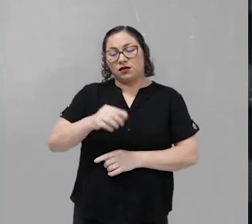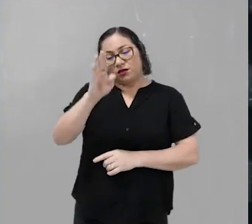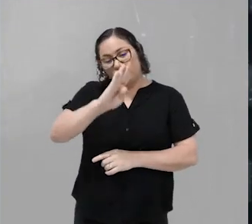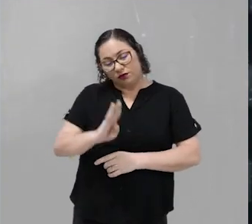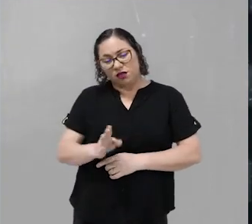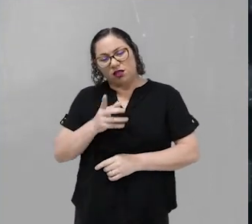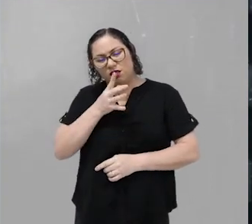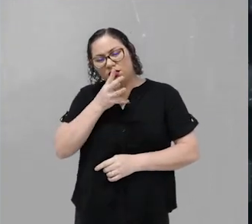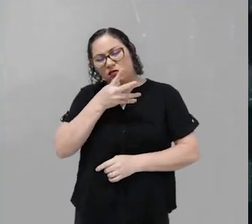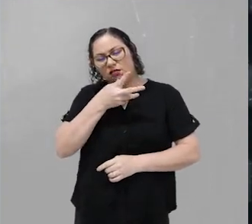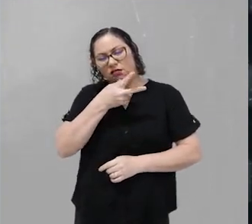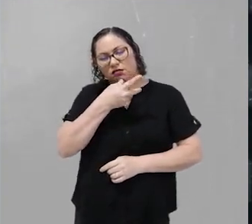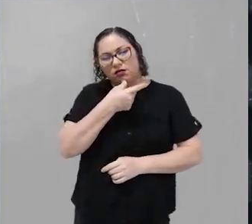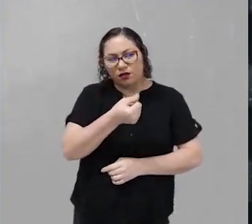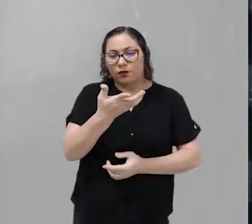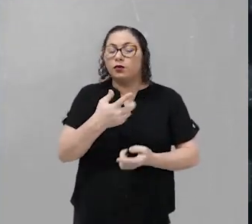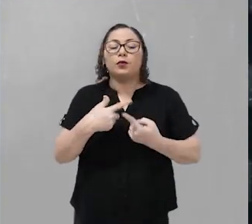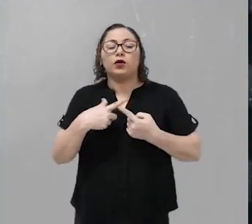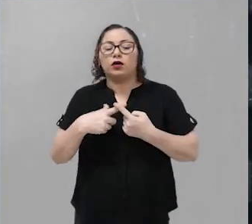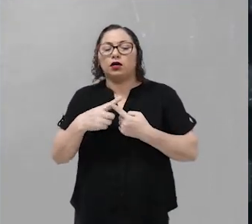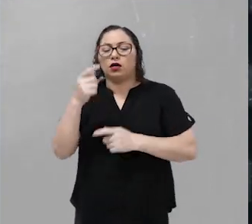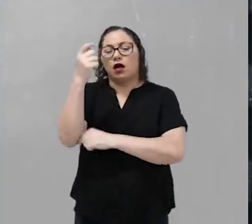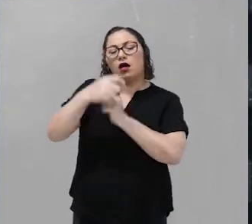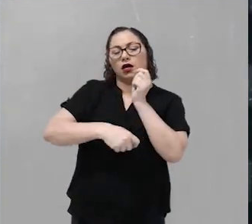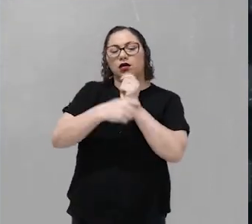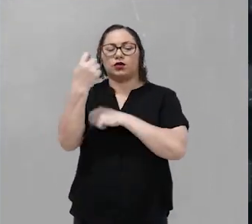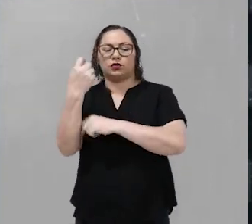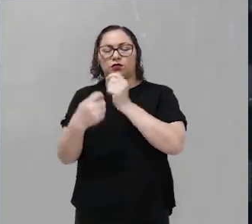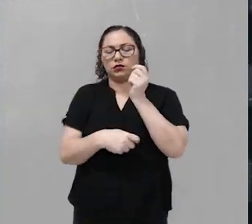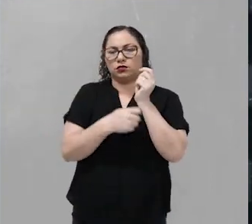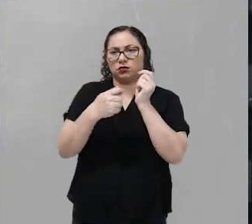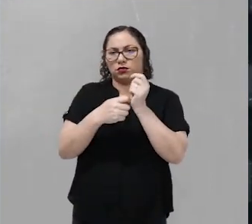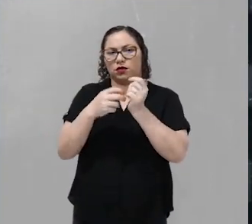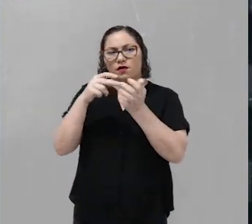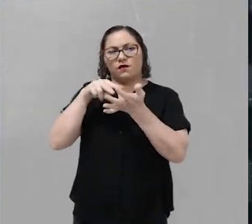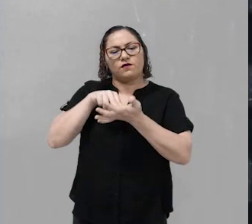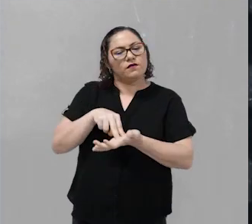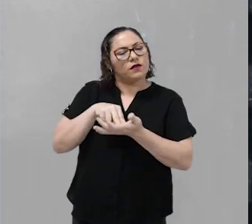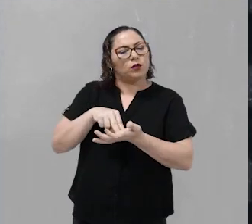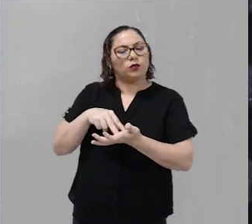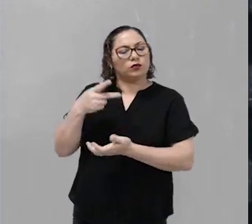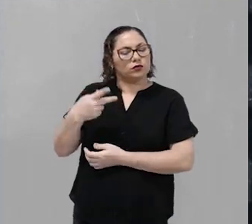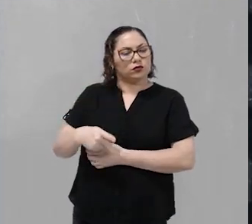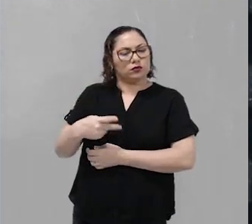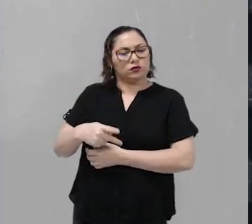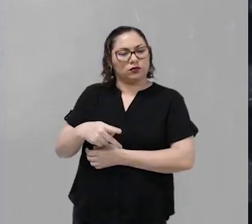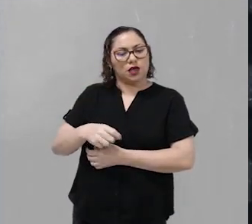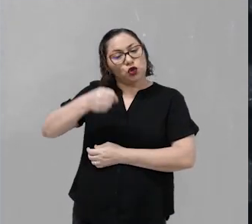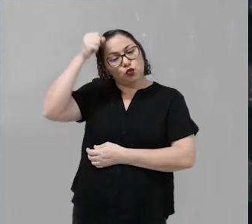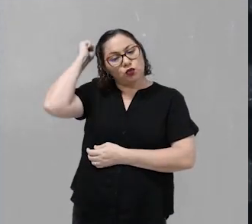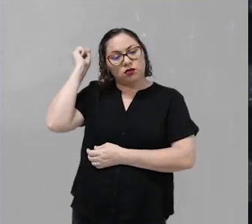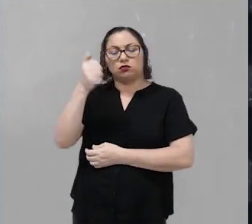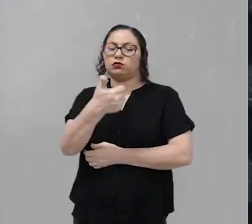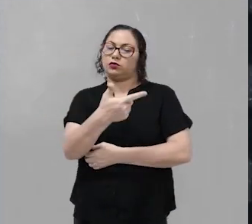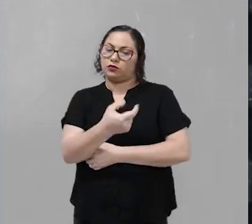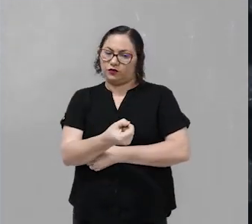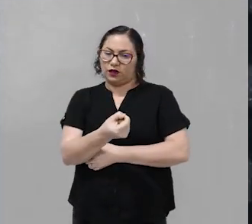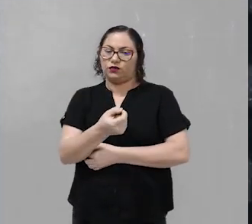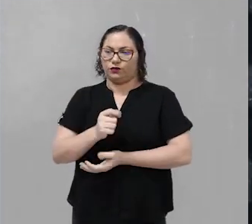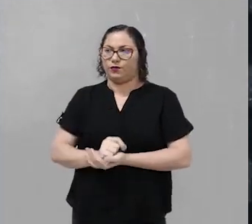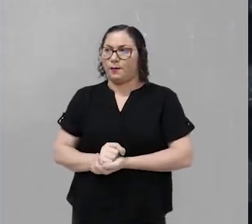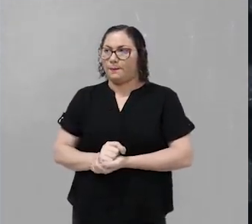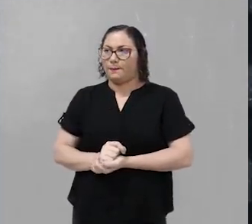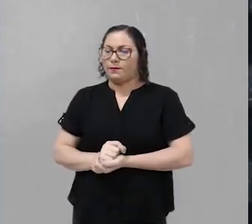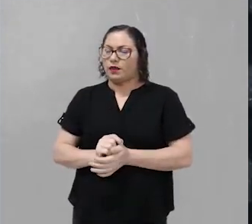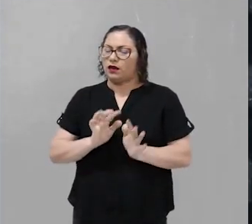pouco mais, porque a industrialização brasileira ela vai se concretizar mesmo, de fato, já no século XX.